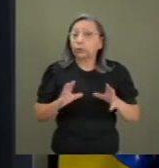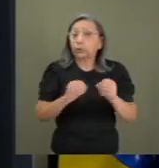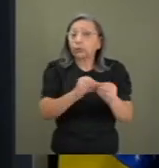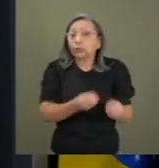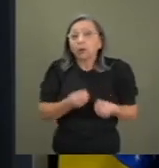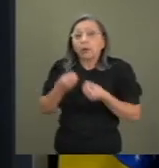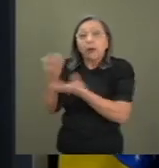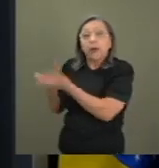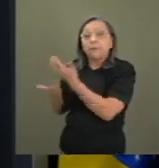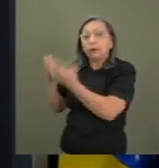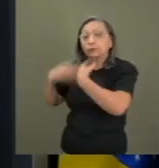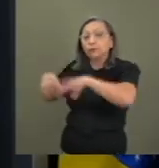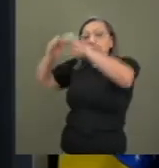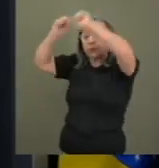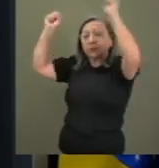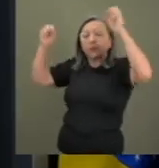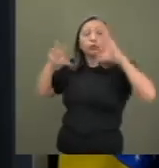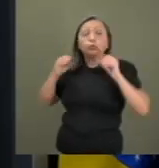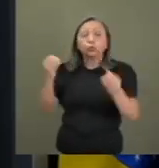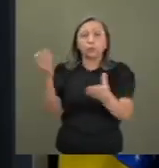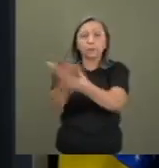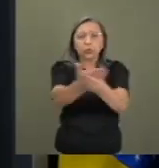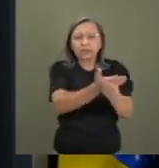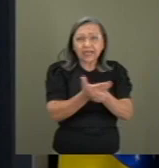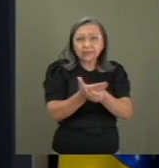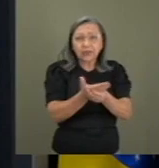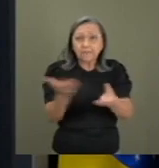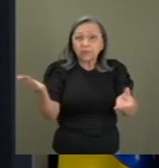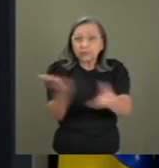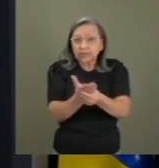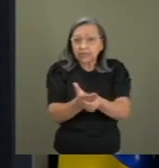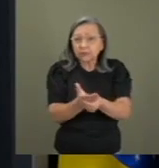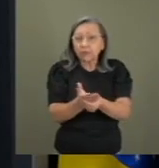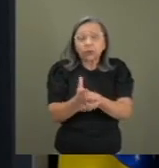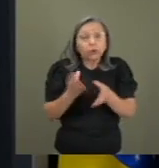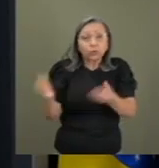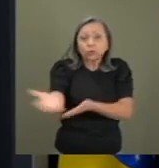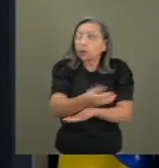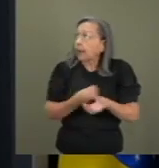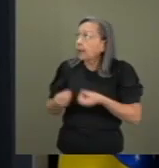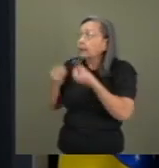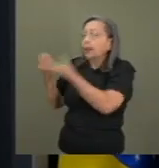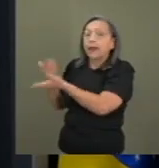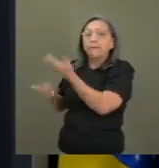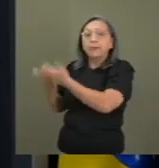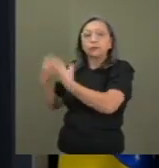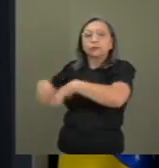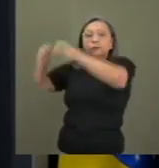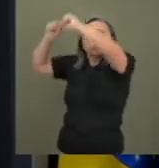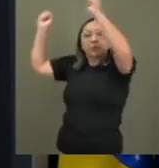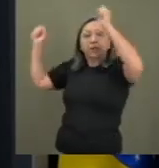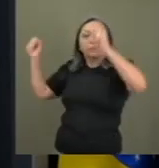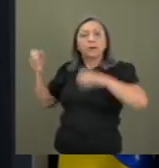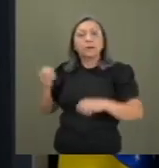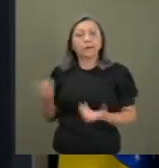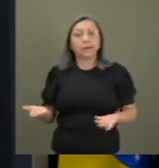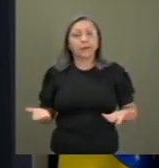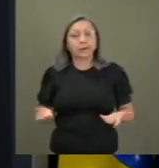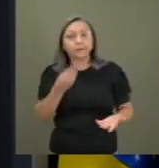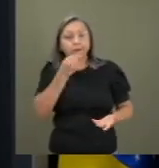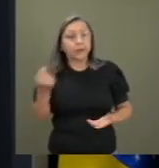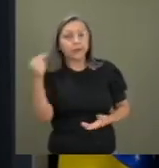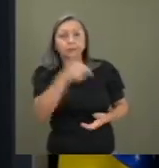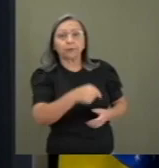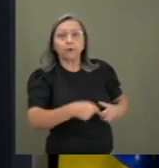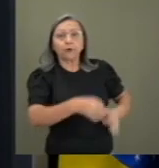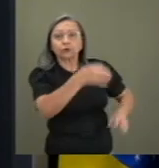Supremo, todos esses processos, enquanto deveria ir para o juiz lá da primeira instância para fazer o seu